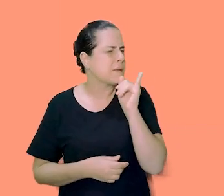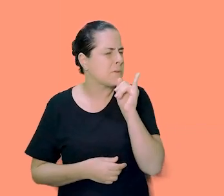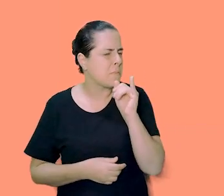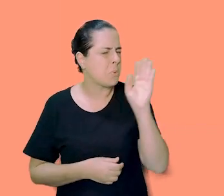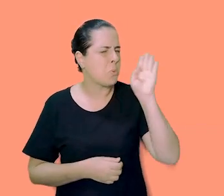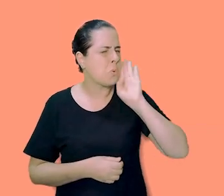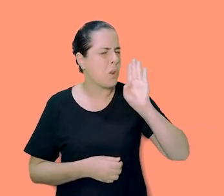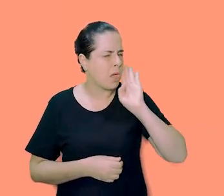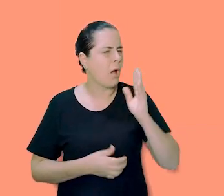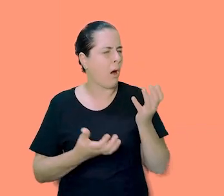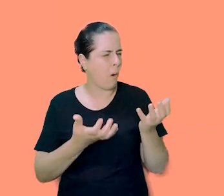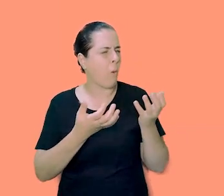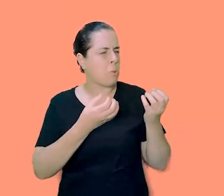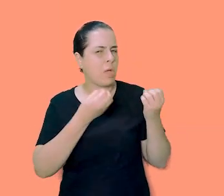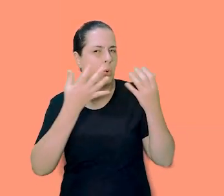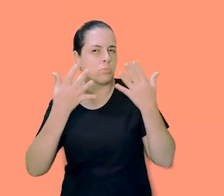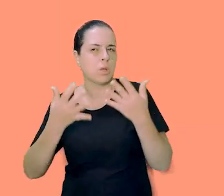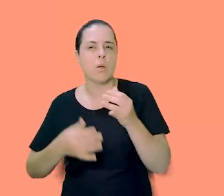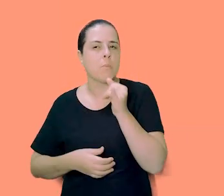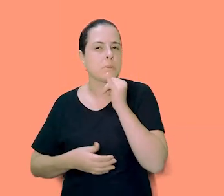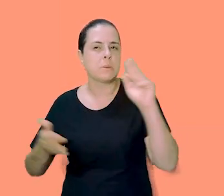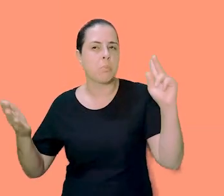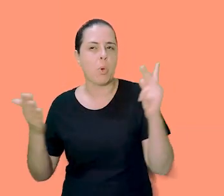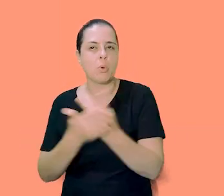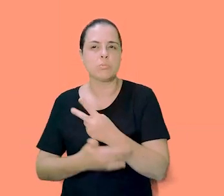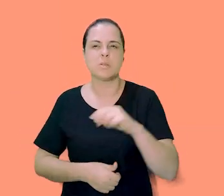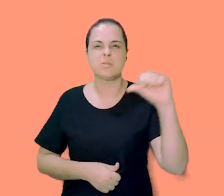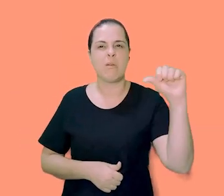uma situação, ruim